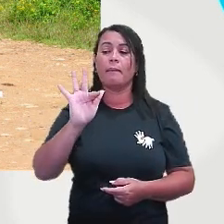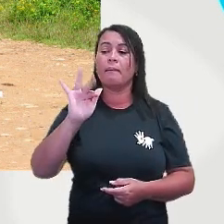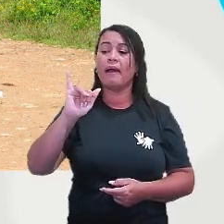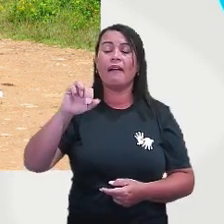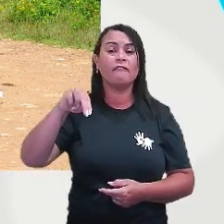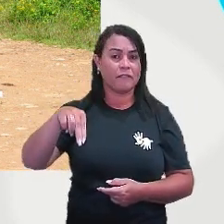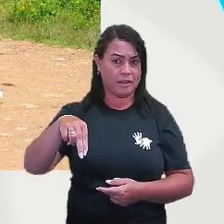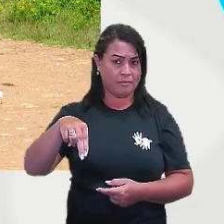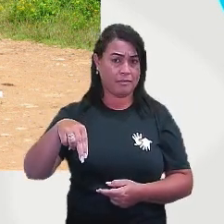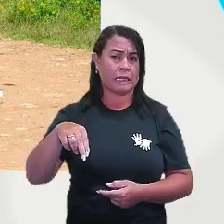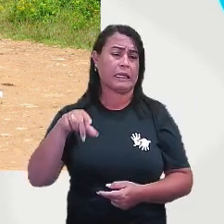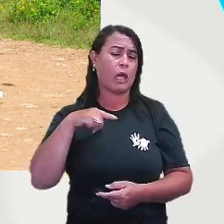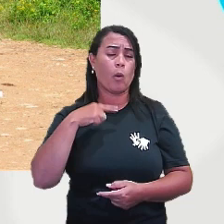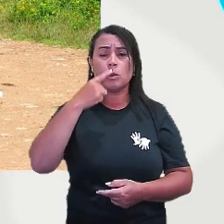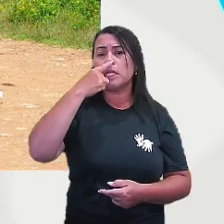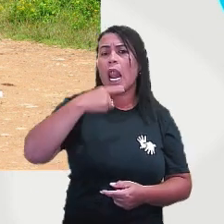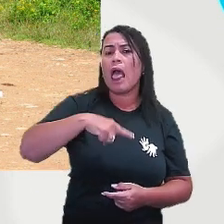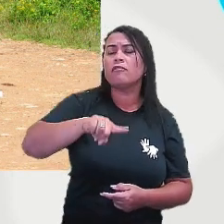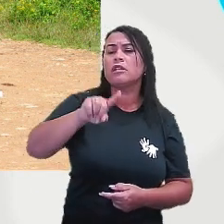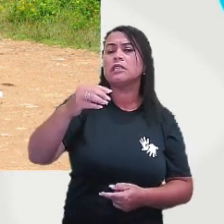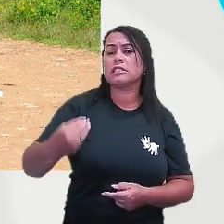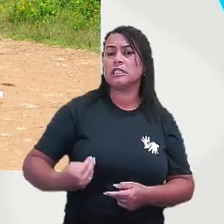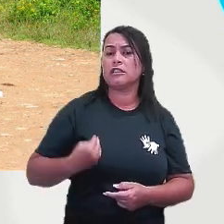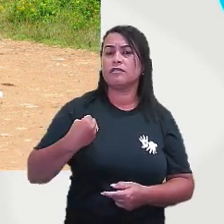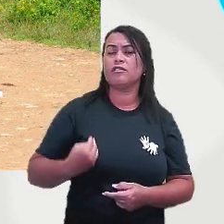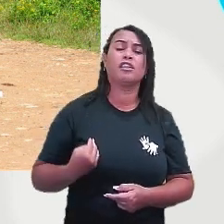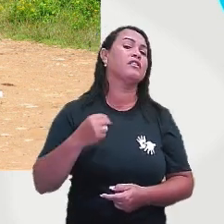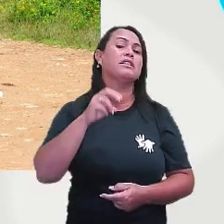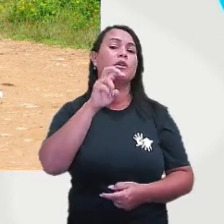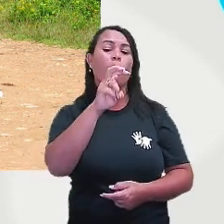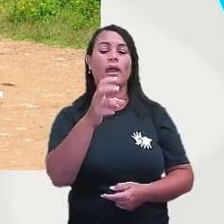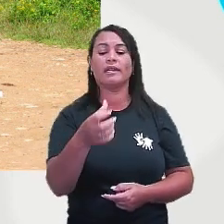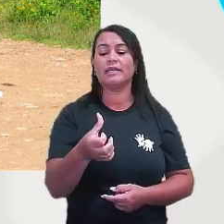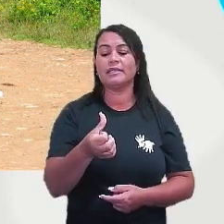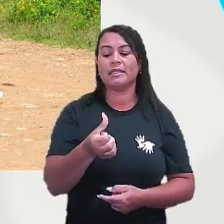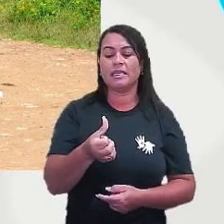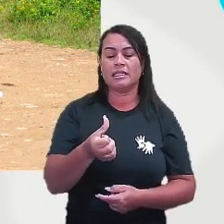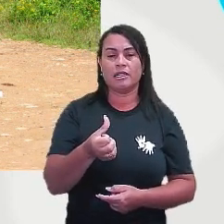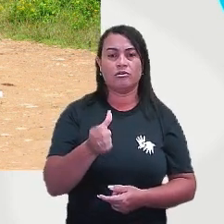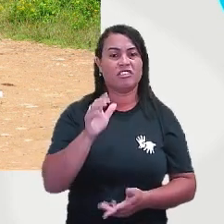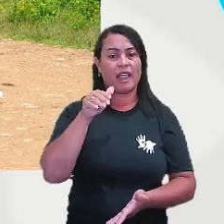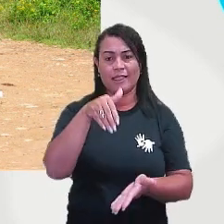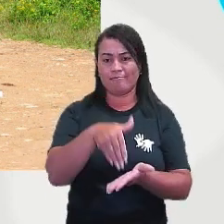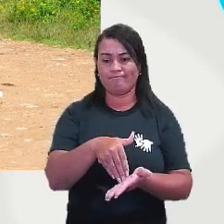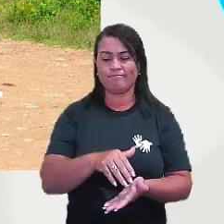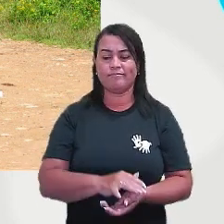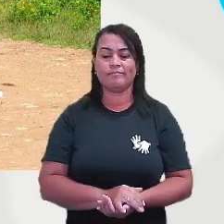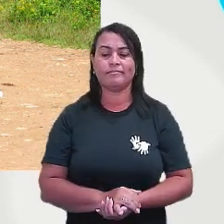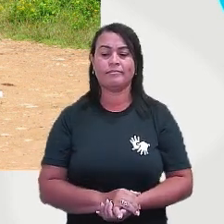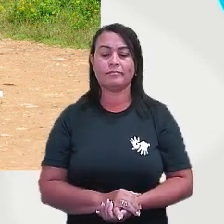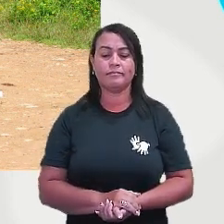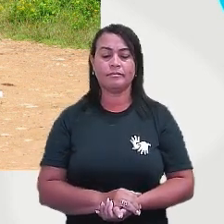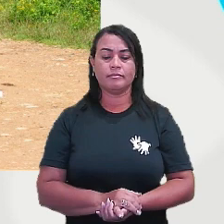Os elefantes, eles vivem em média 56 anos.